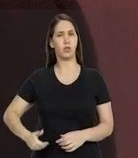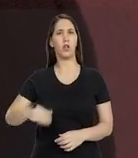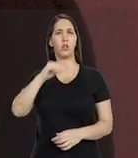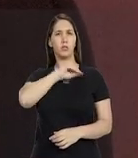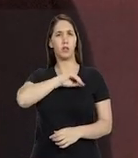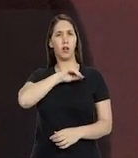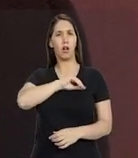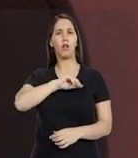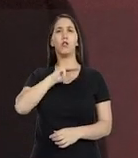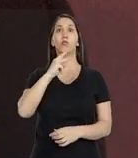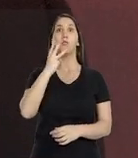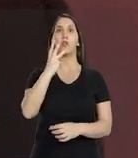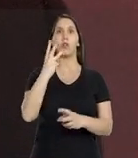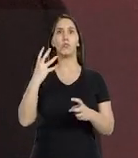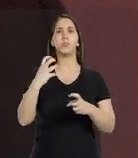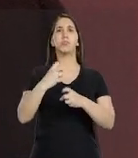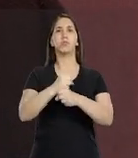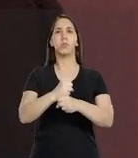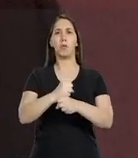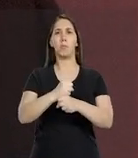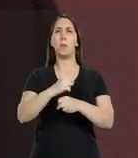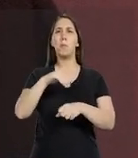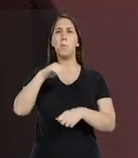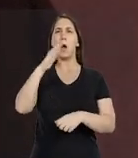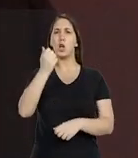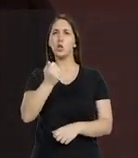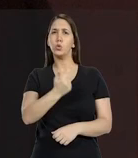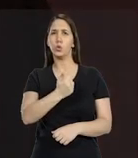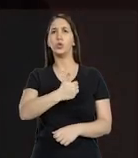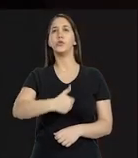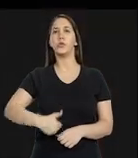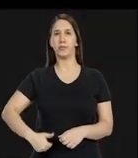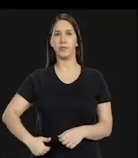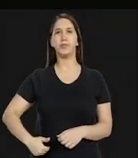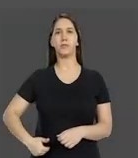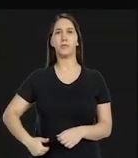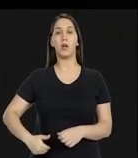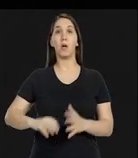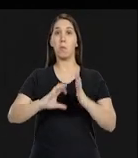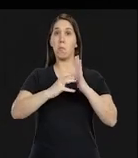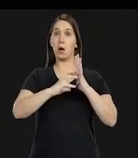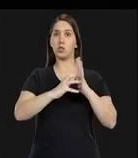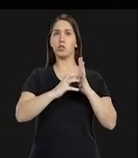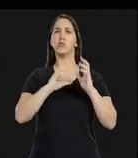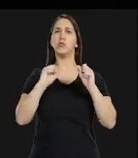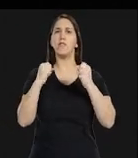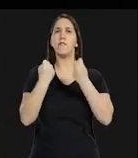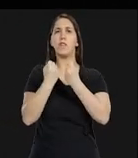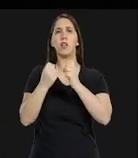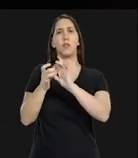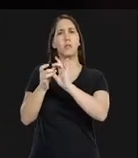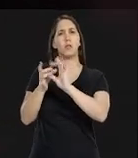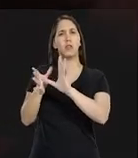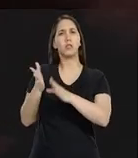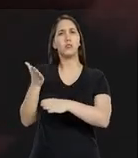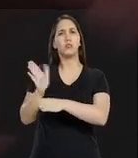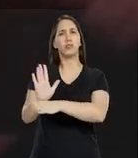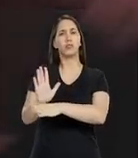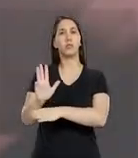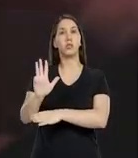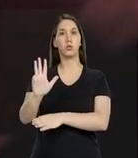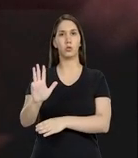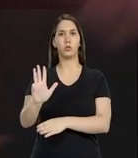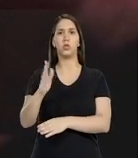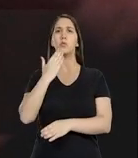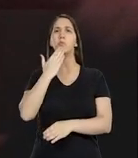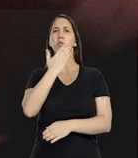3 remunerações mensais, ganhando mais do que o próprio governador. Seu partido defende a libertação do Lula, pediu punição ao